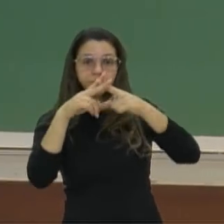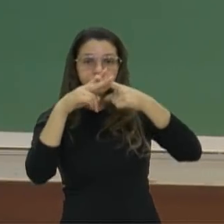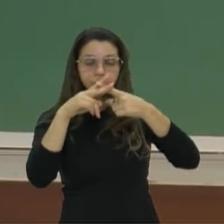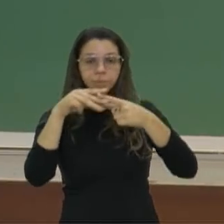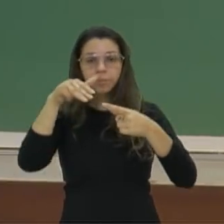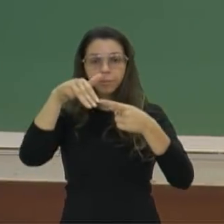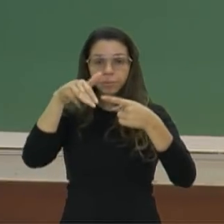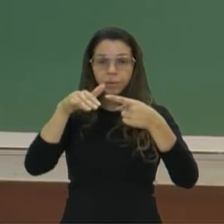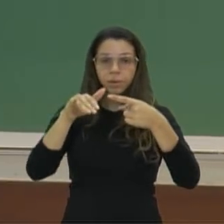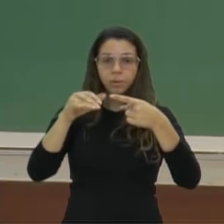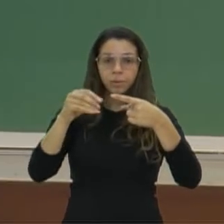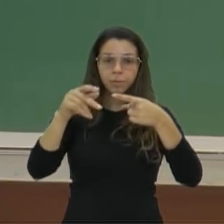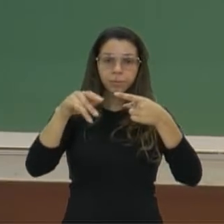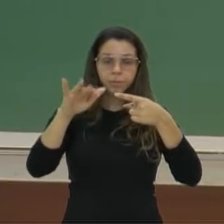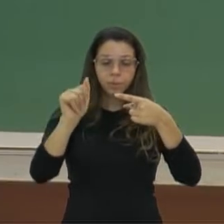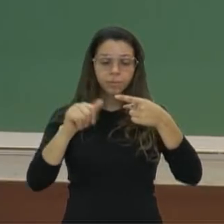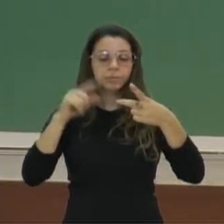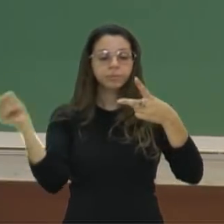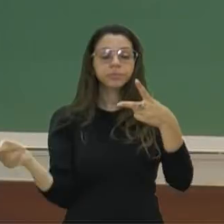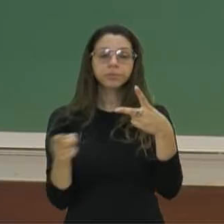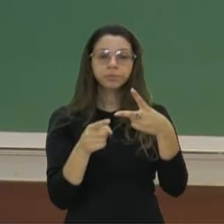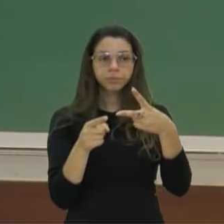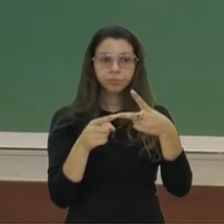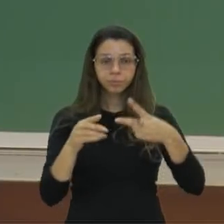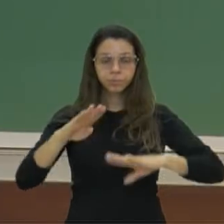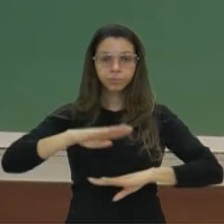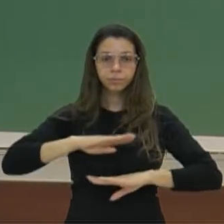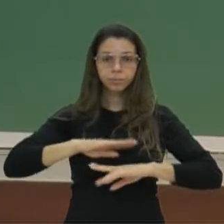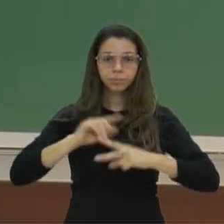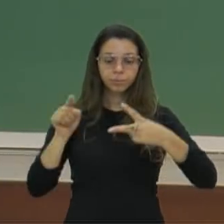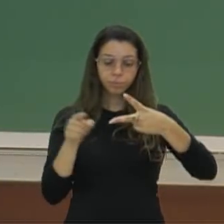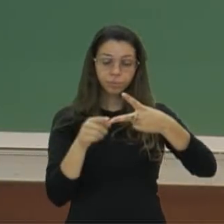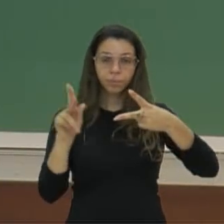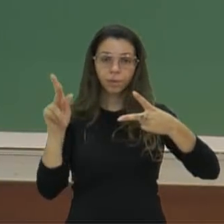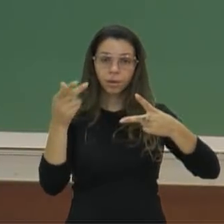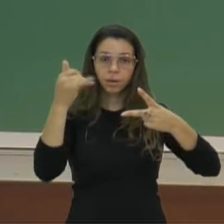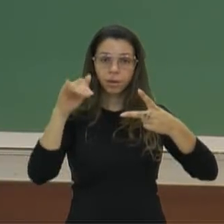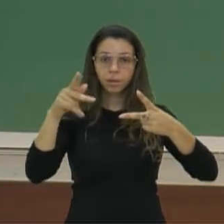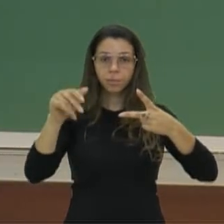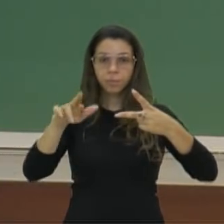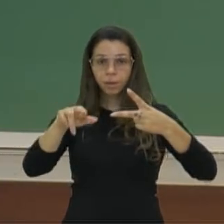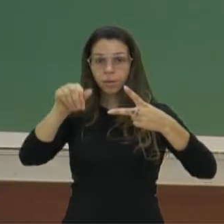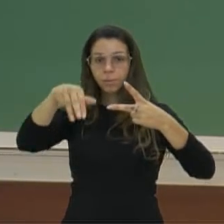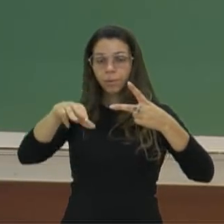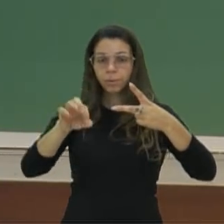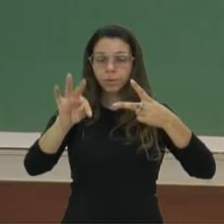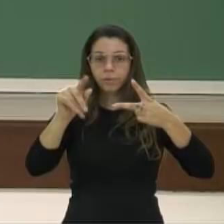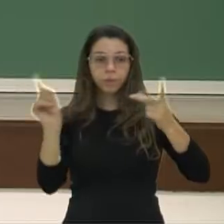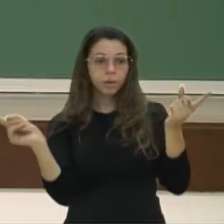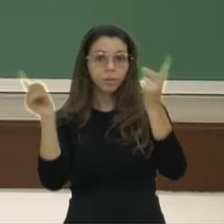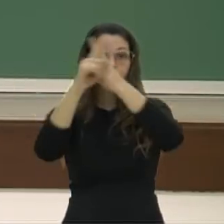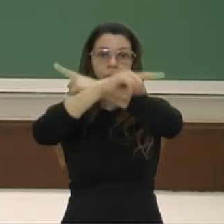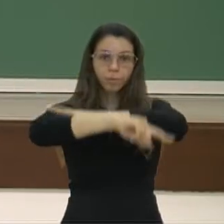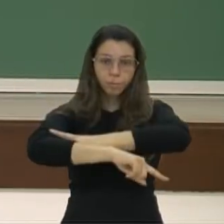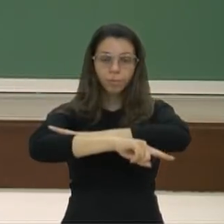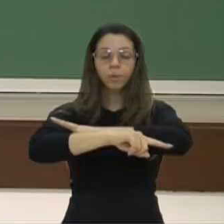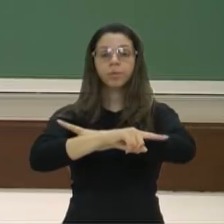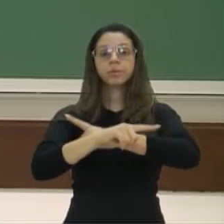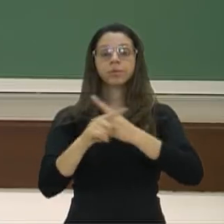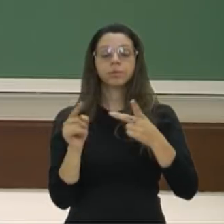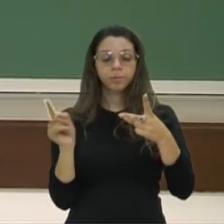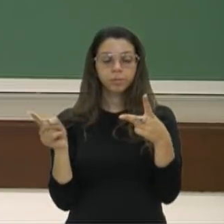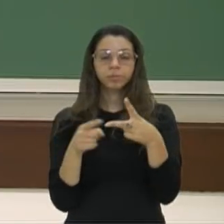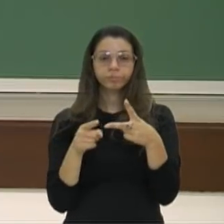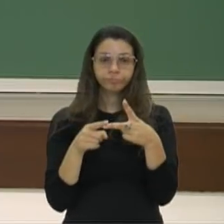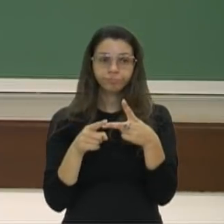miopia. Vamos ver a segunda situação, a hipermetropia. É o oposto da miopia. Vamos olhar